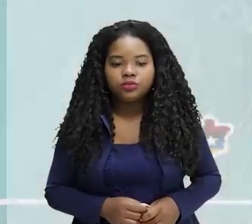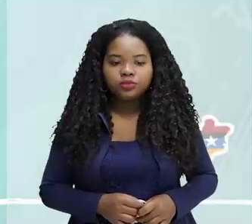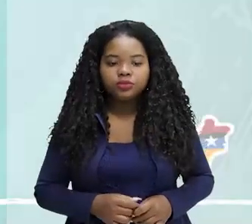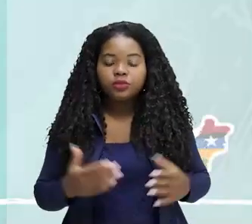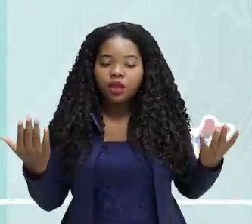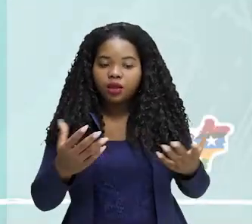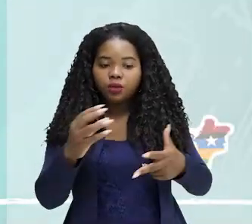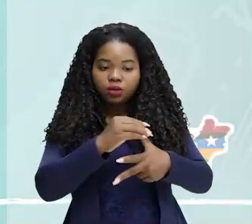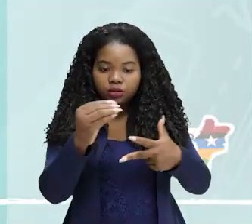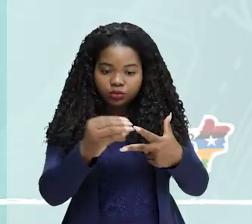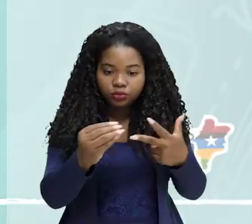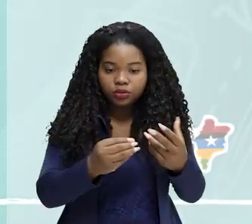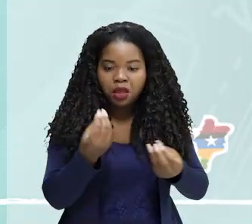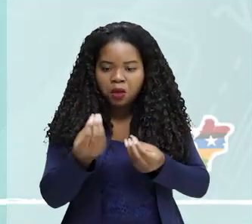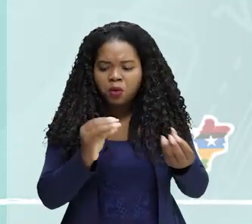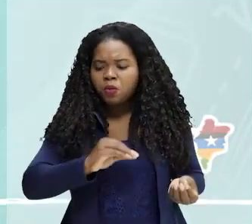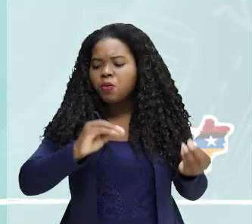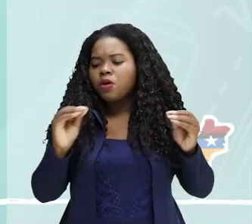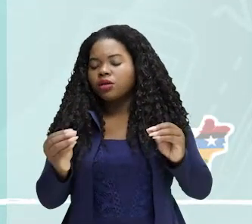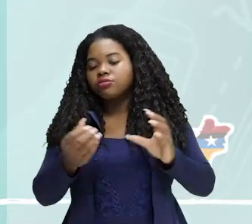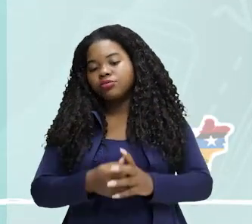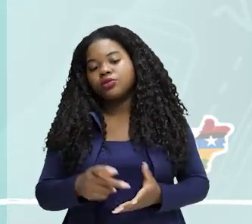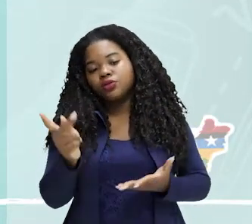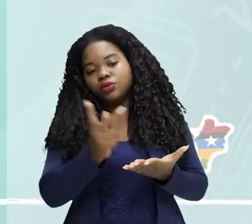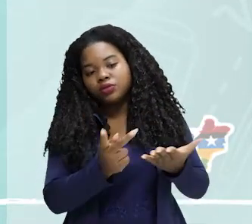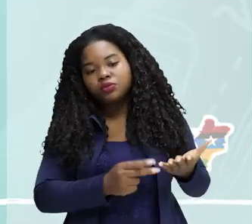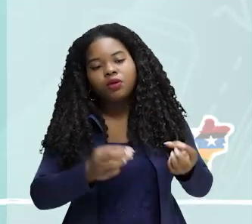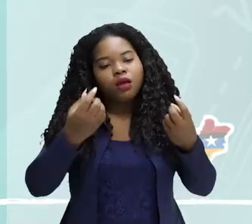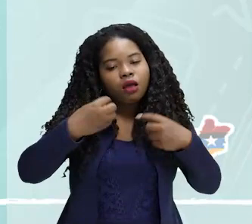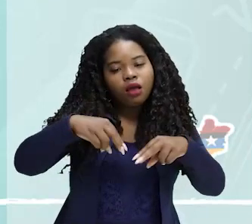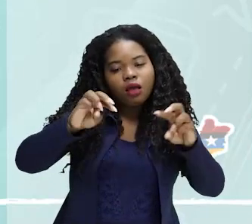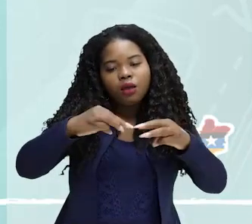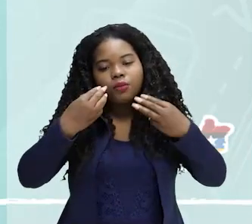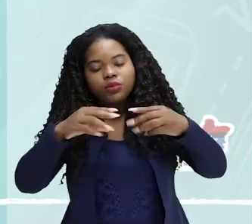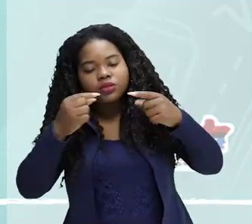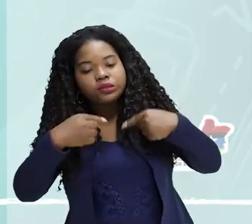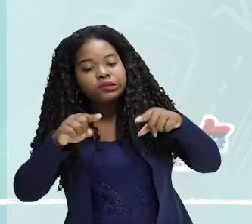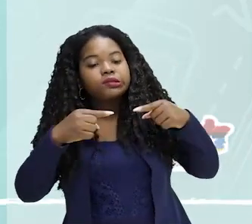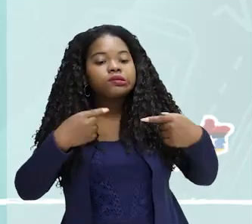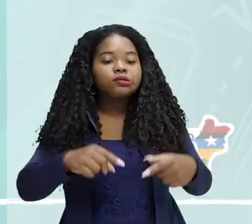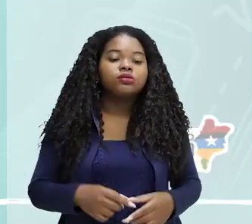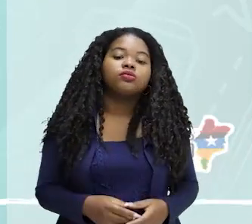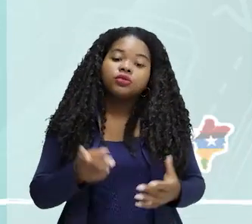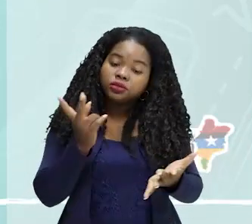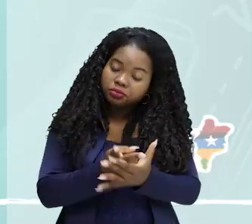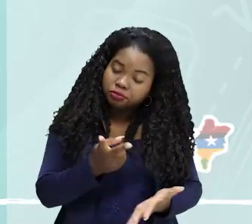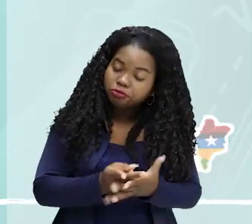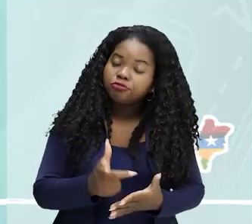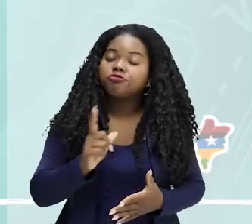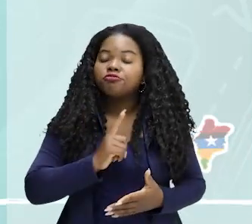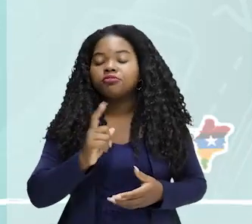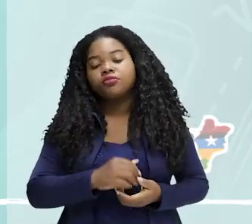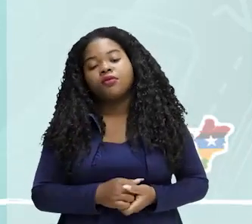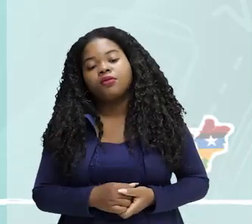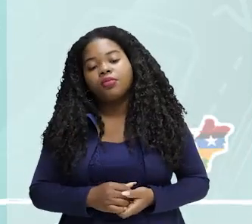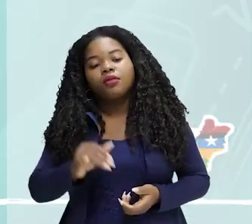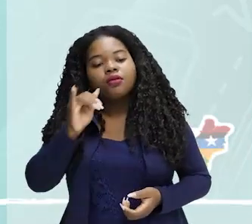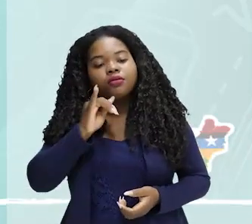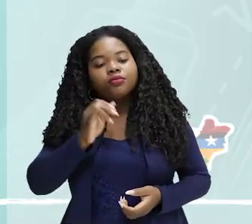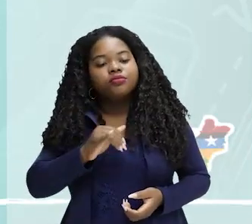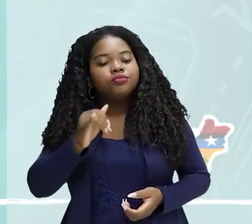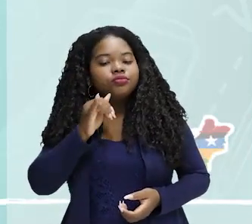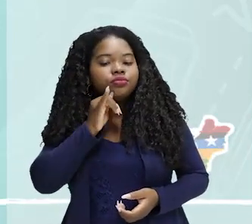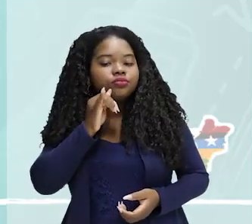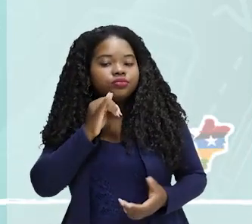evidente. No Enem, os poemas, as músicas, as canções são muito frequentes. Aqui tem o exemplo de